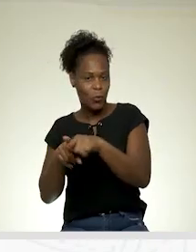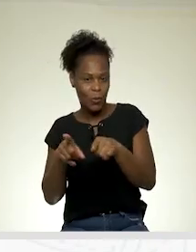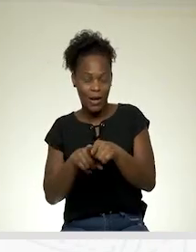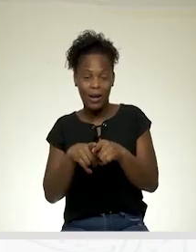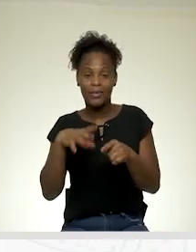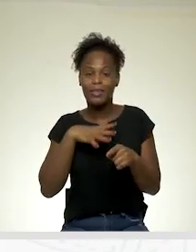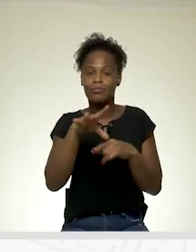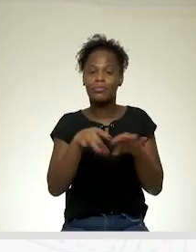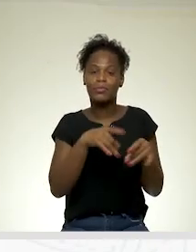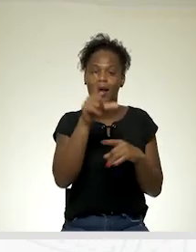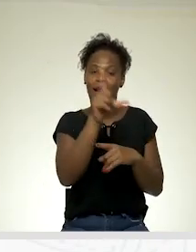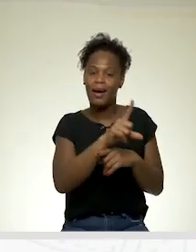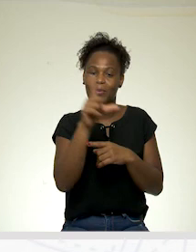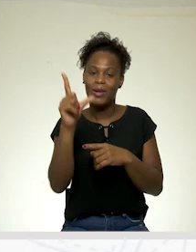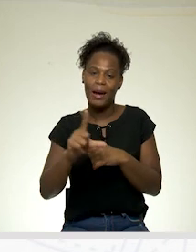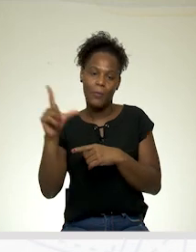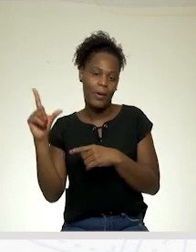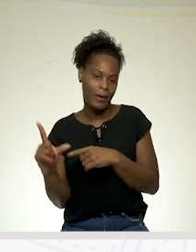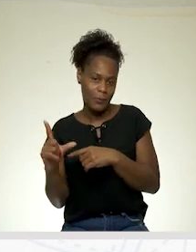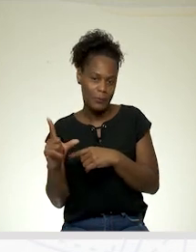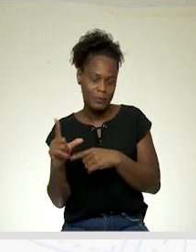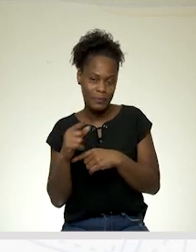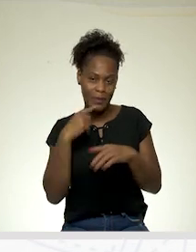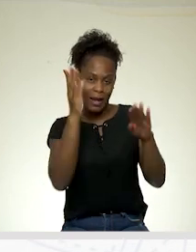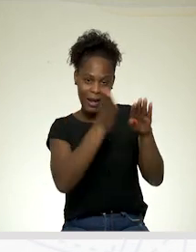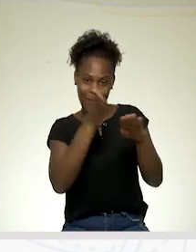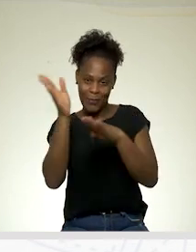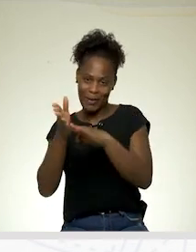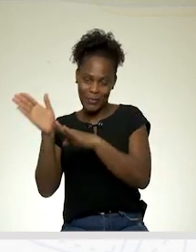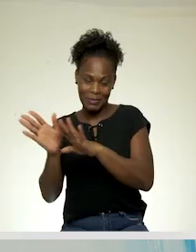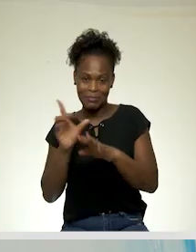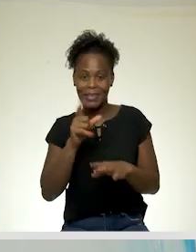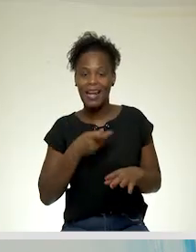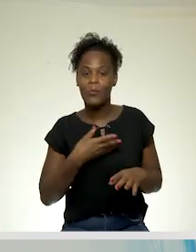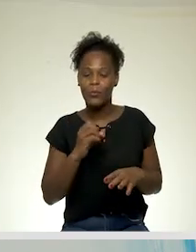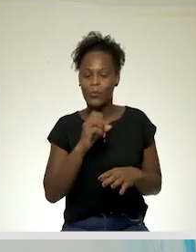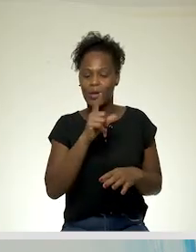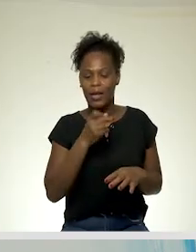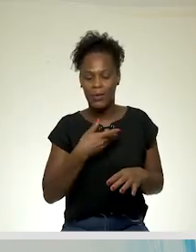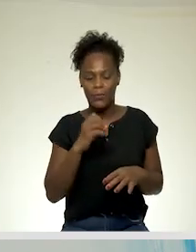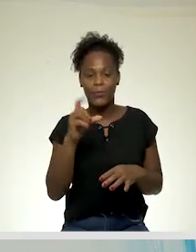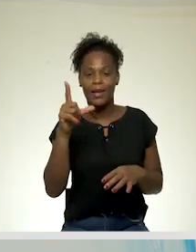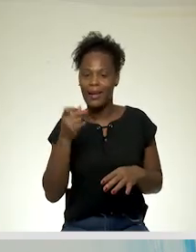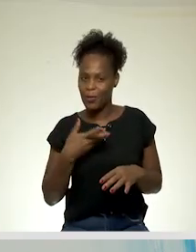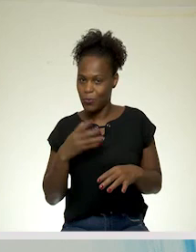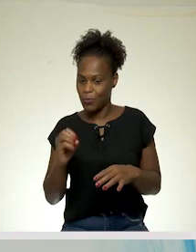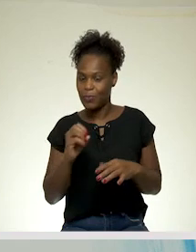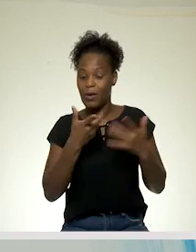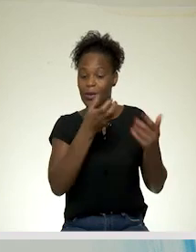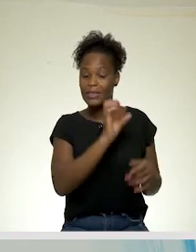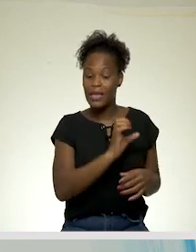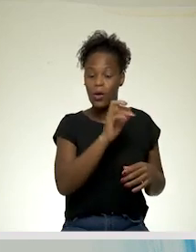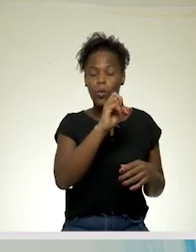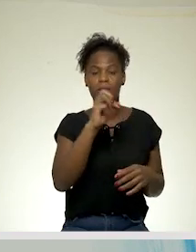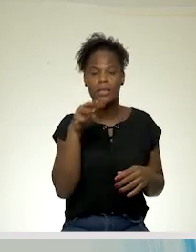Então, estamos perante o critério lado, lado, lado. Aqui, na linha C, vocês podem ver